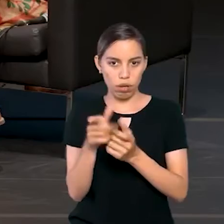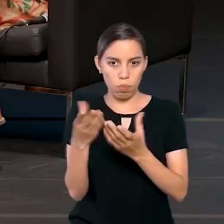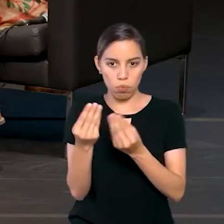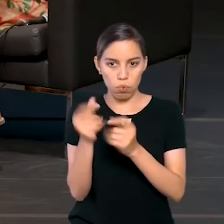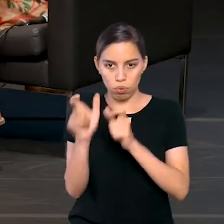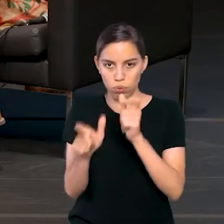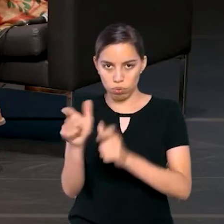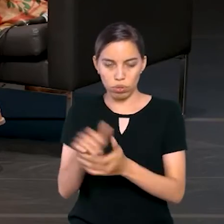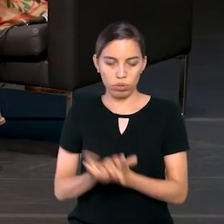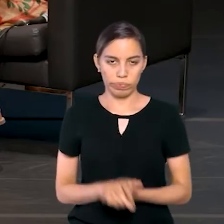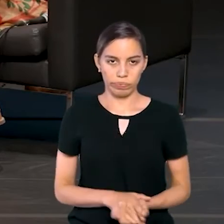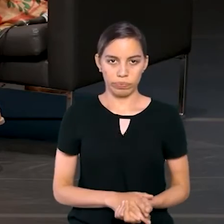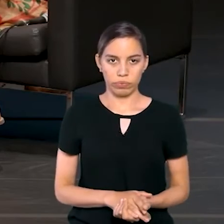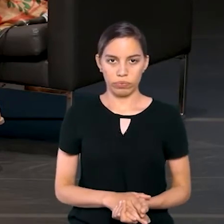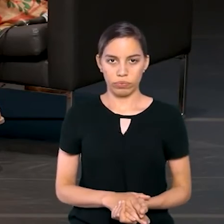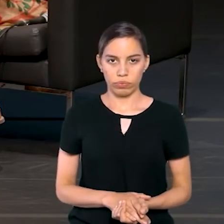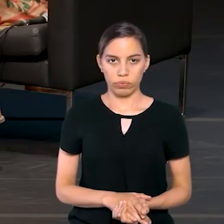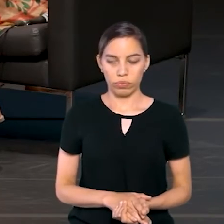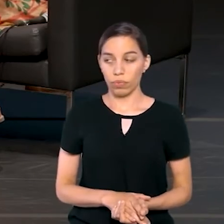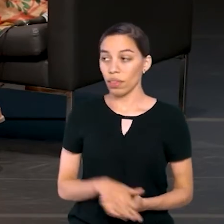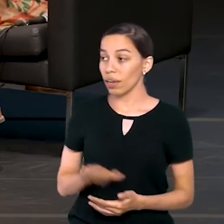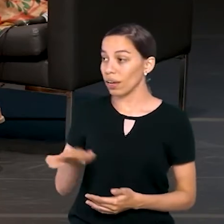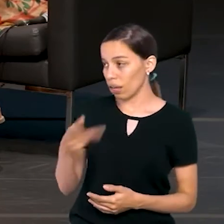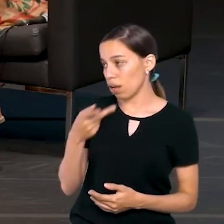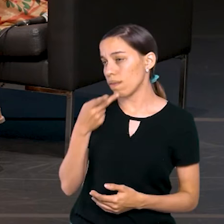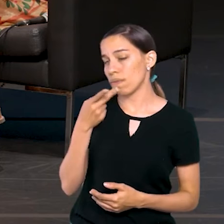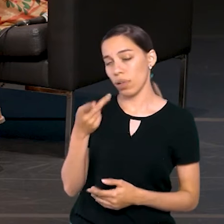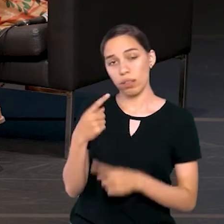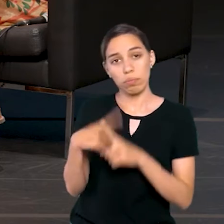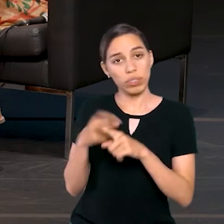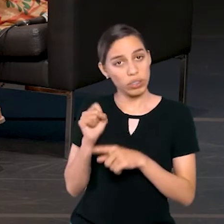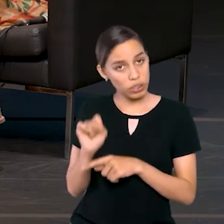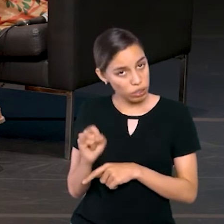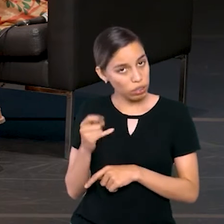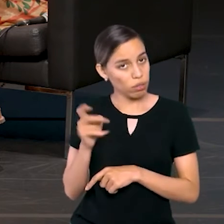Geni, eu vou ficar aqui contando o caso.